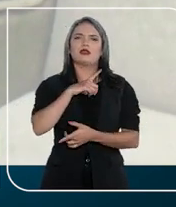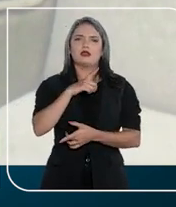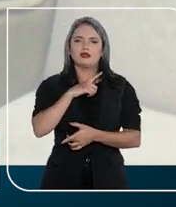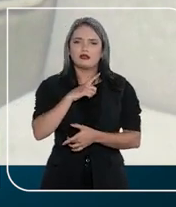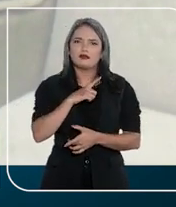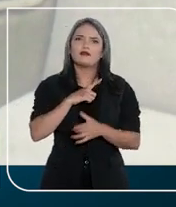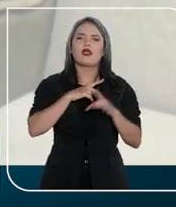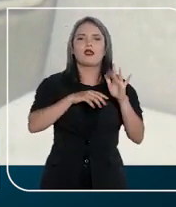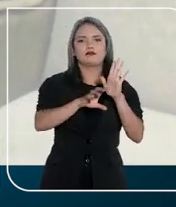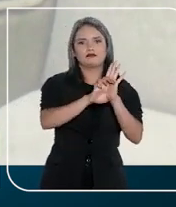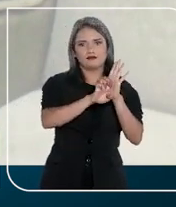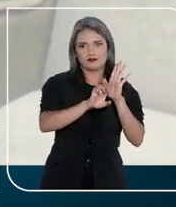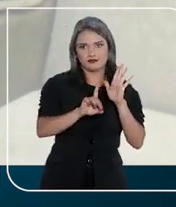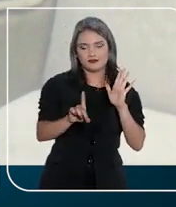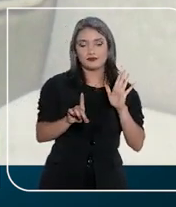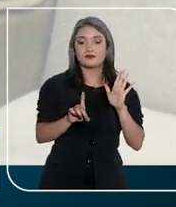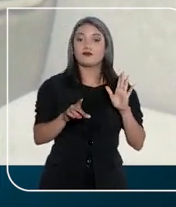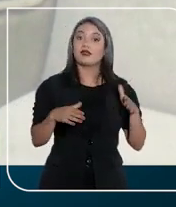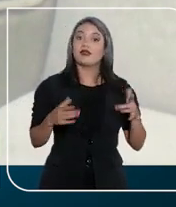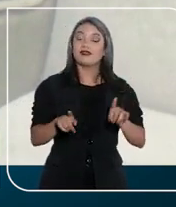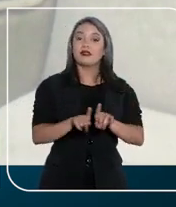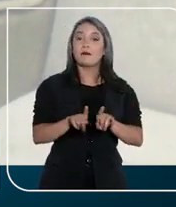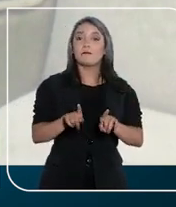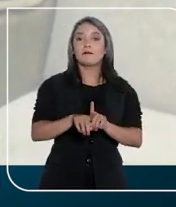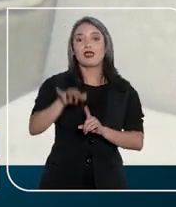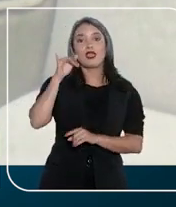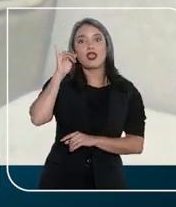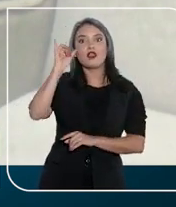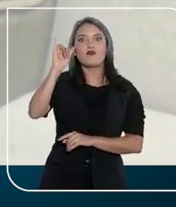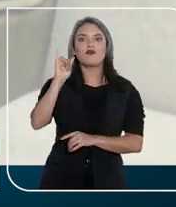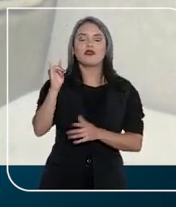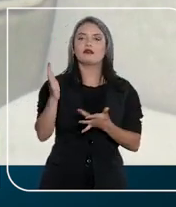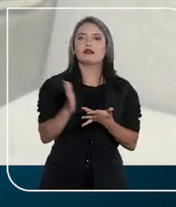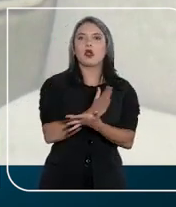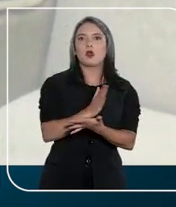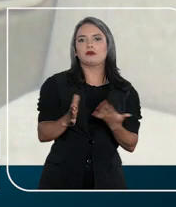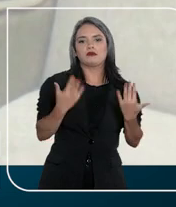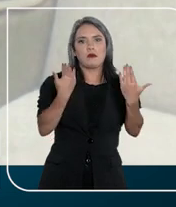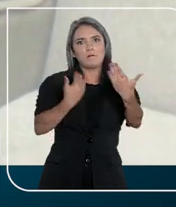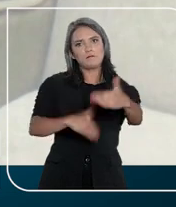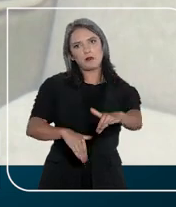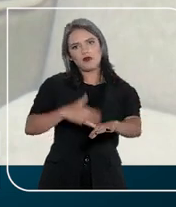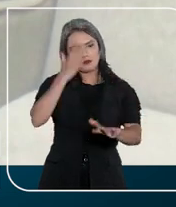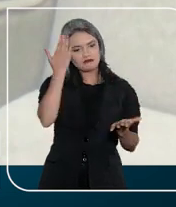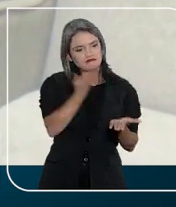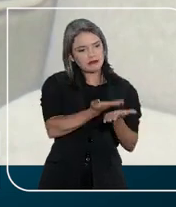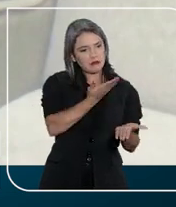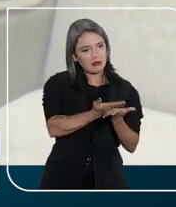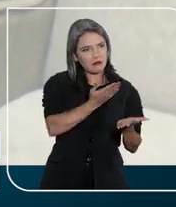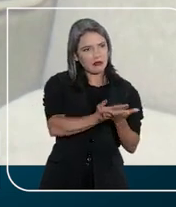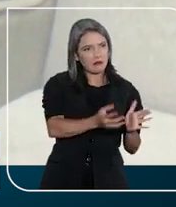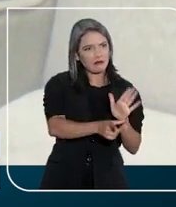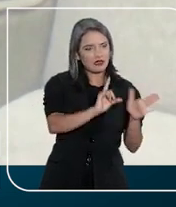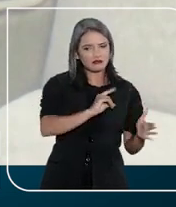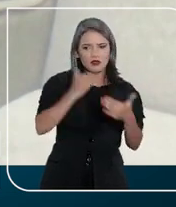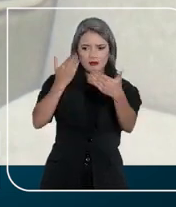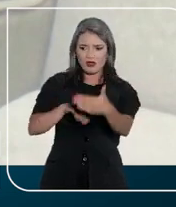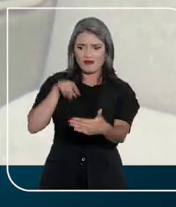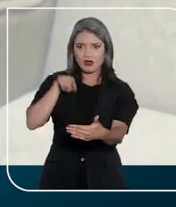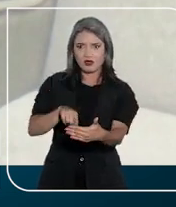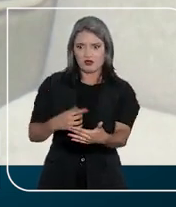ao edital, e evita, portanto, o elemento surpresa, né, que é tão maléfico aqui